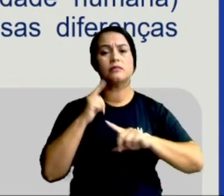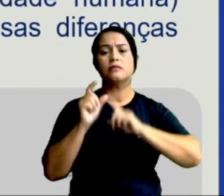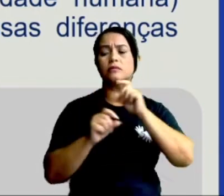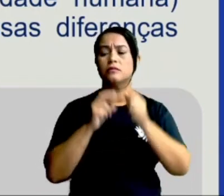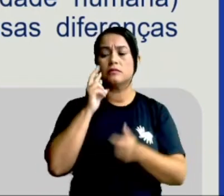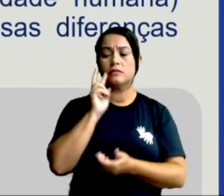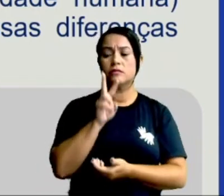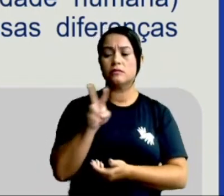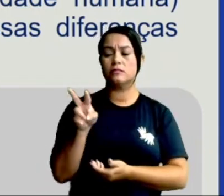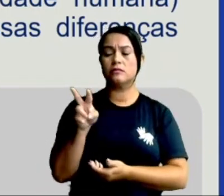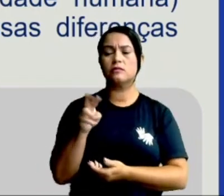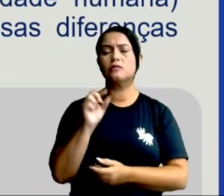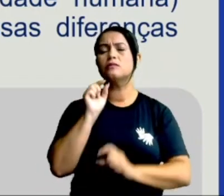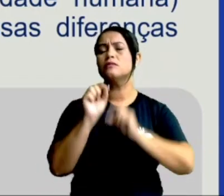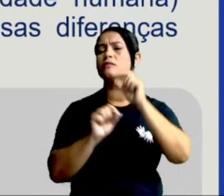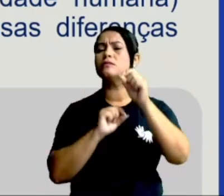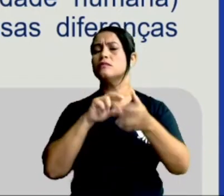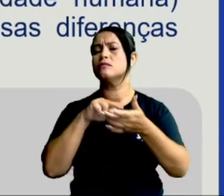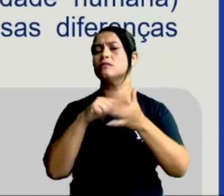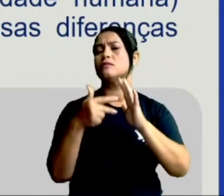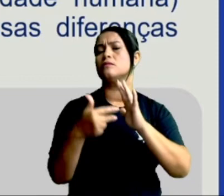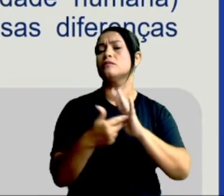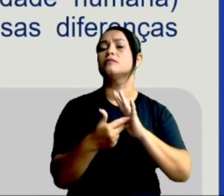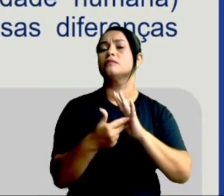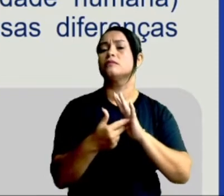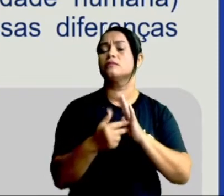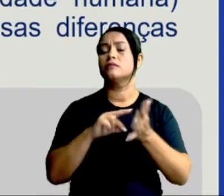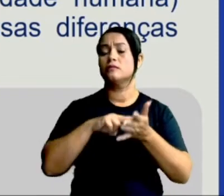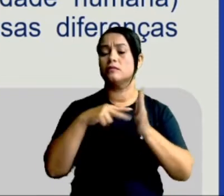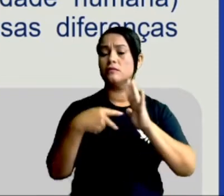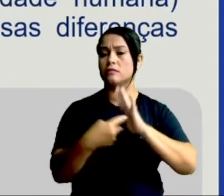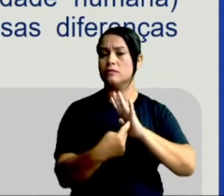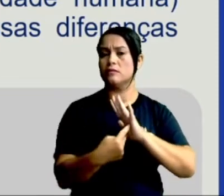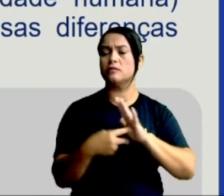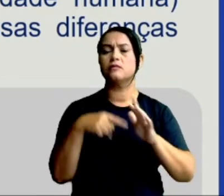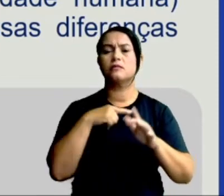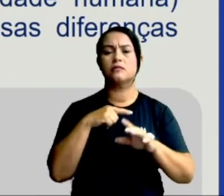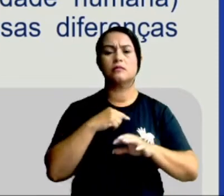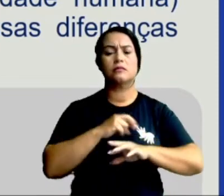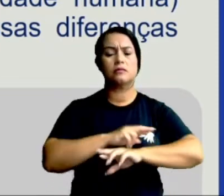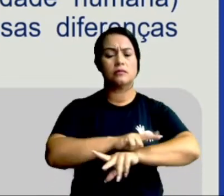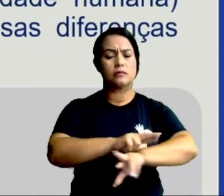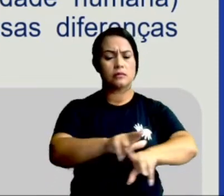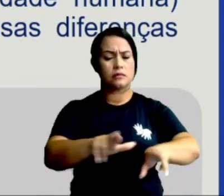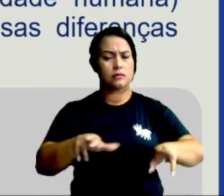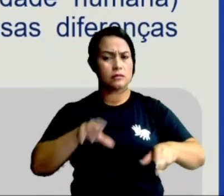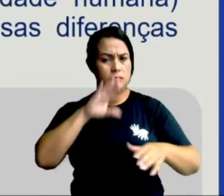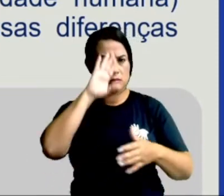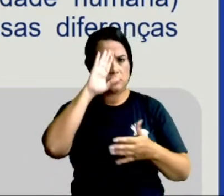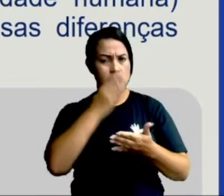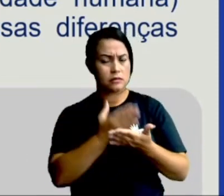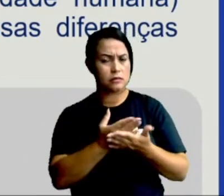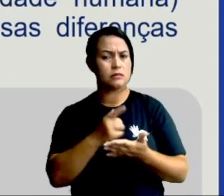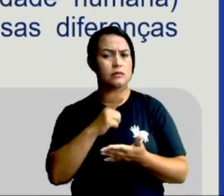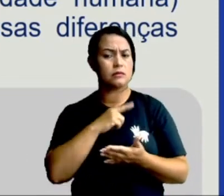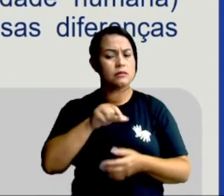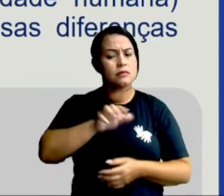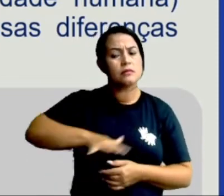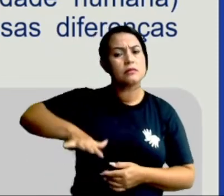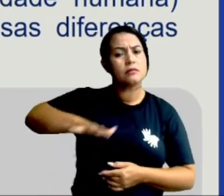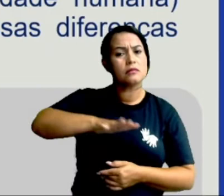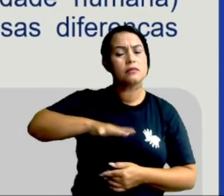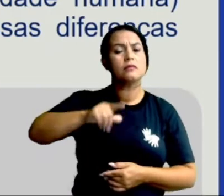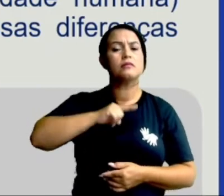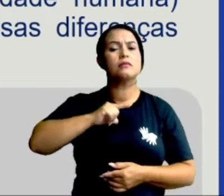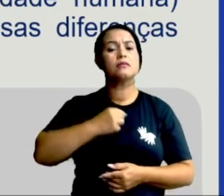vê aqui o que significa, né? Significa que múltiplas crenças ocupam o mesmo território, convivendo